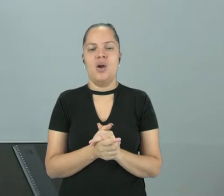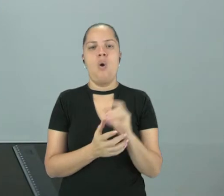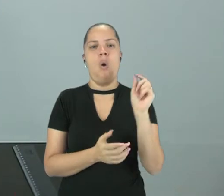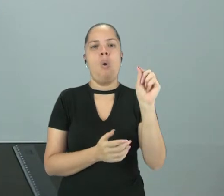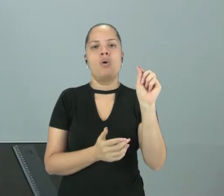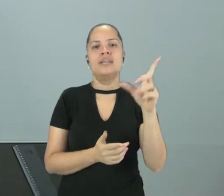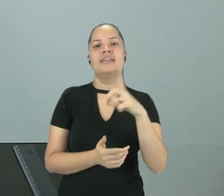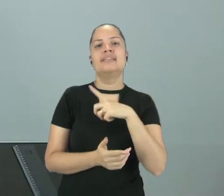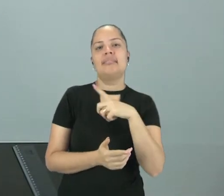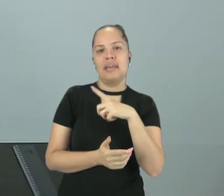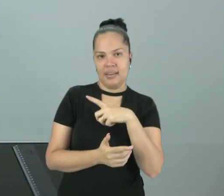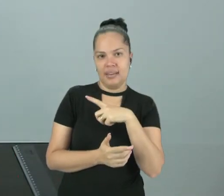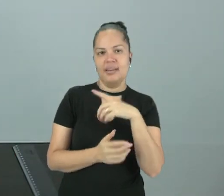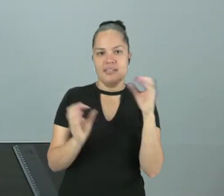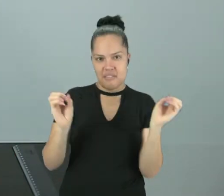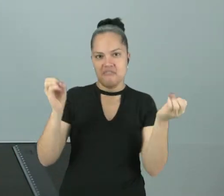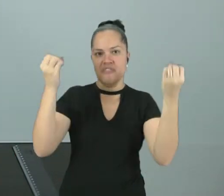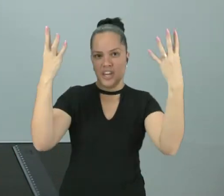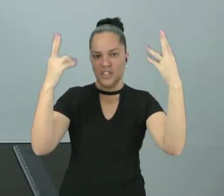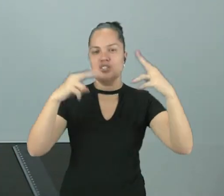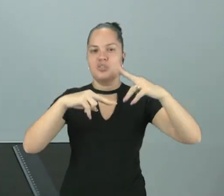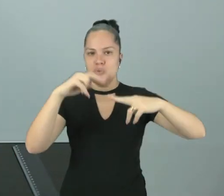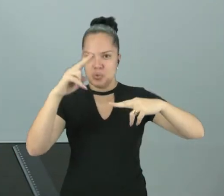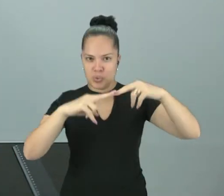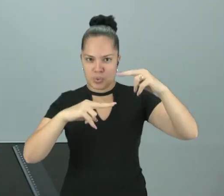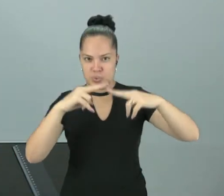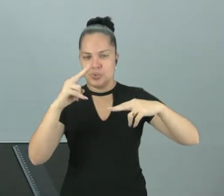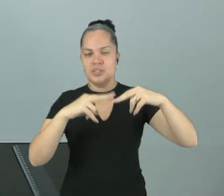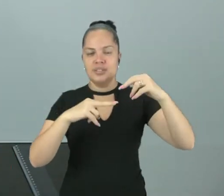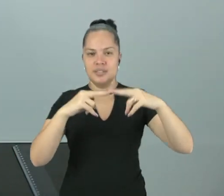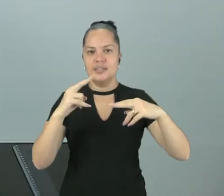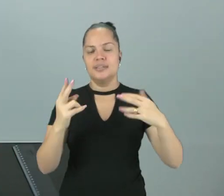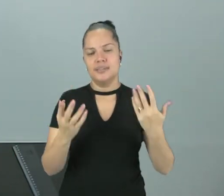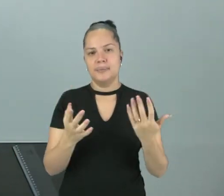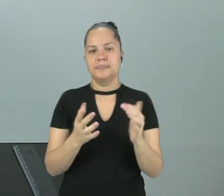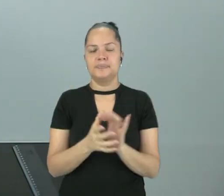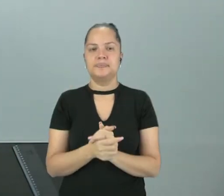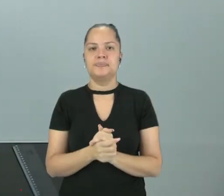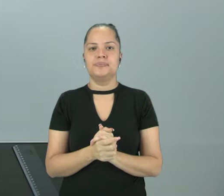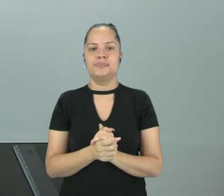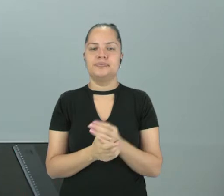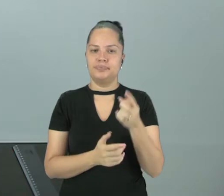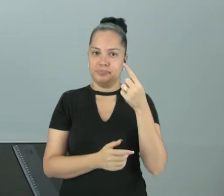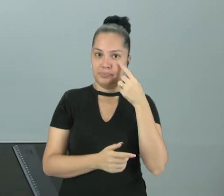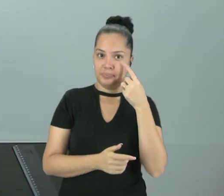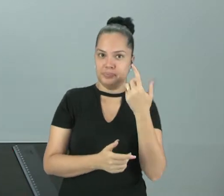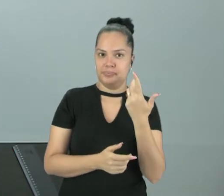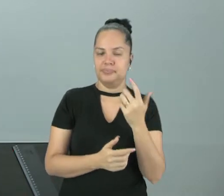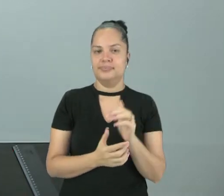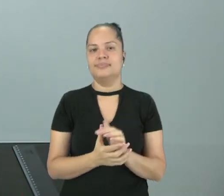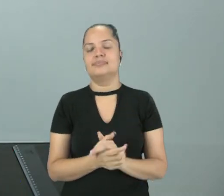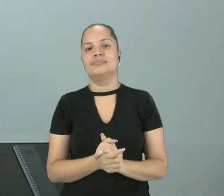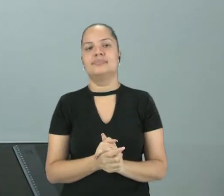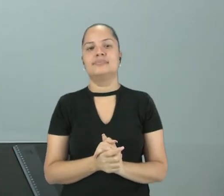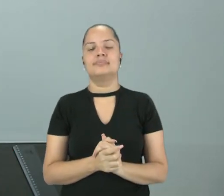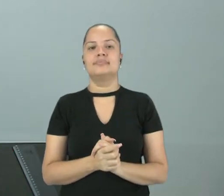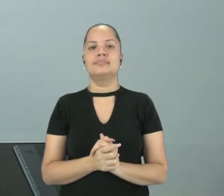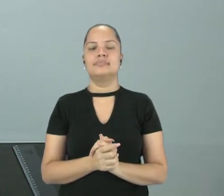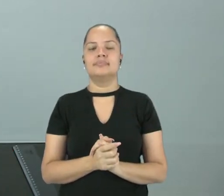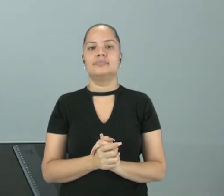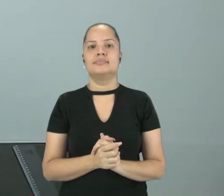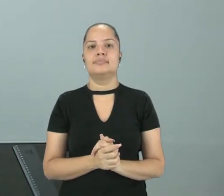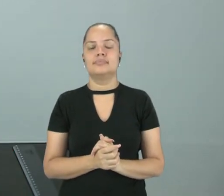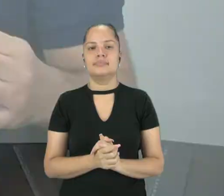que geralmente têm em toda Arraial né seja do menor ao maior nós vamos observar aqui nós temos aqui